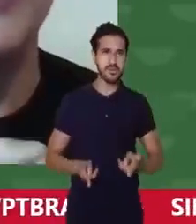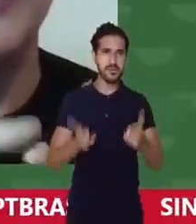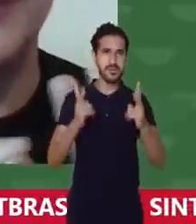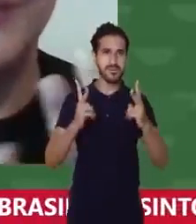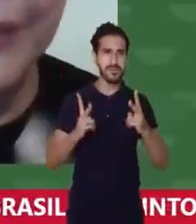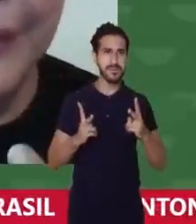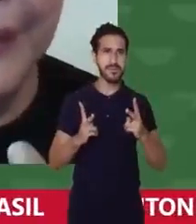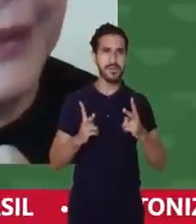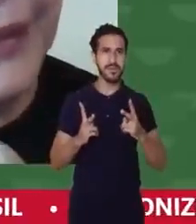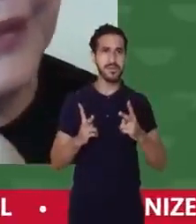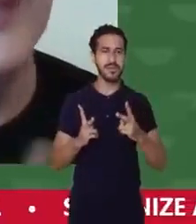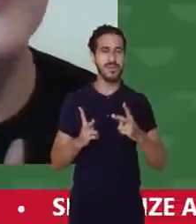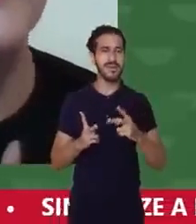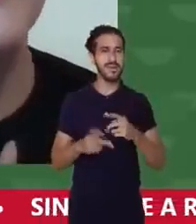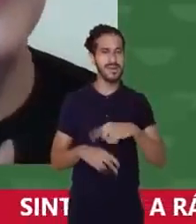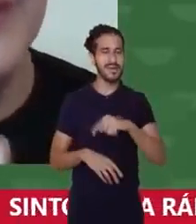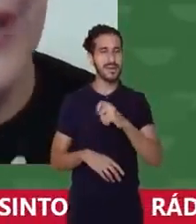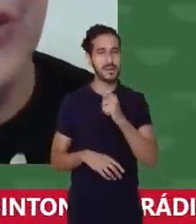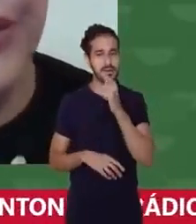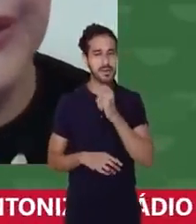vendendo,